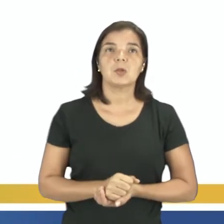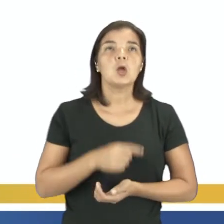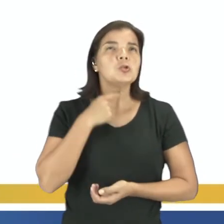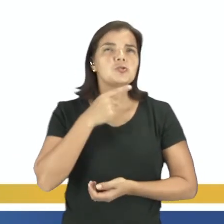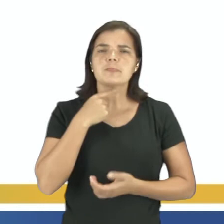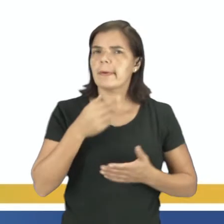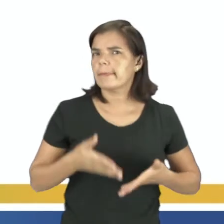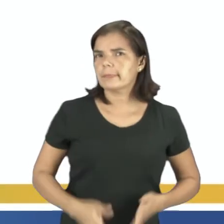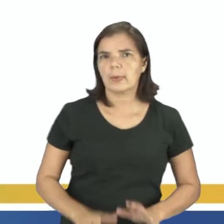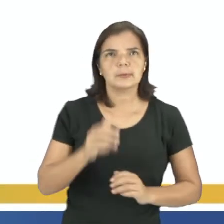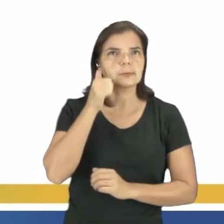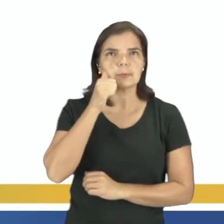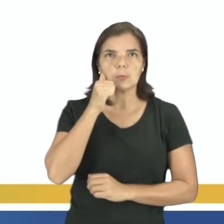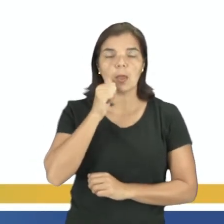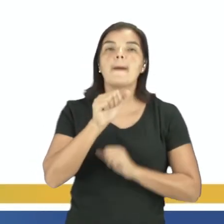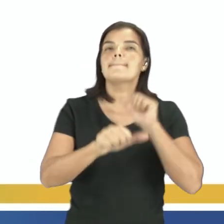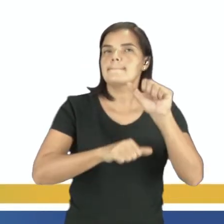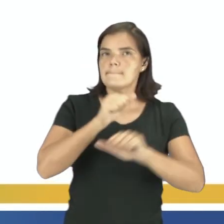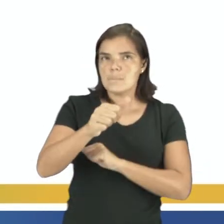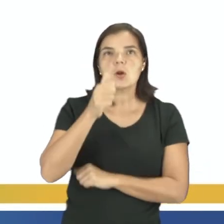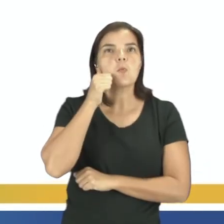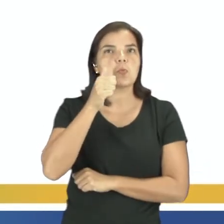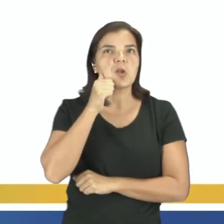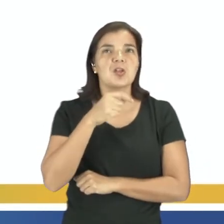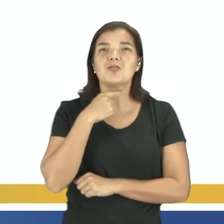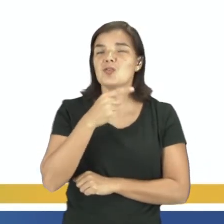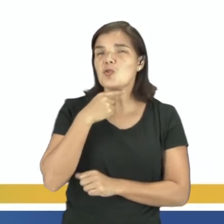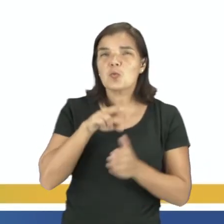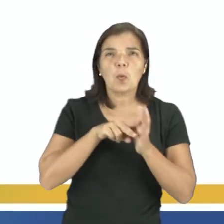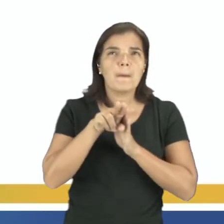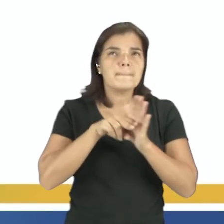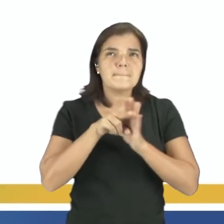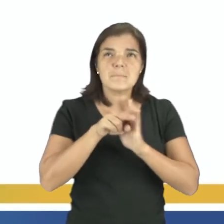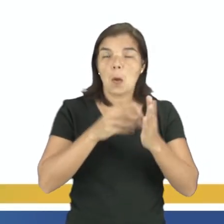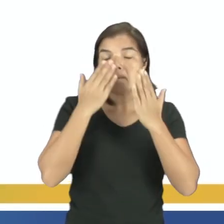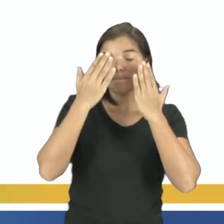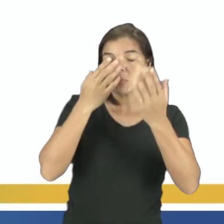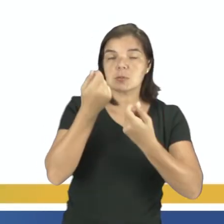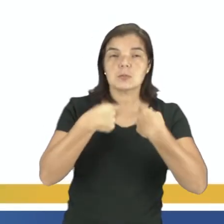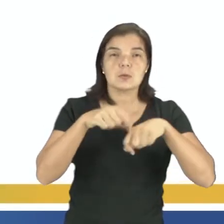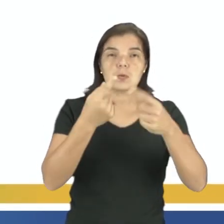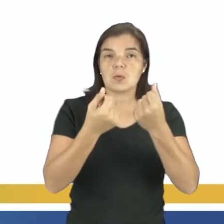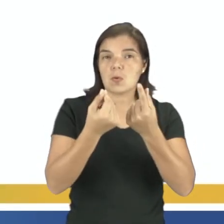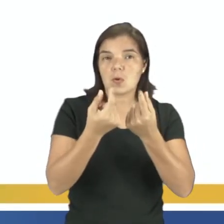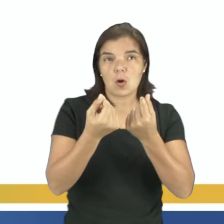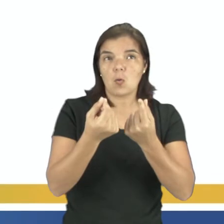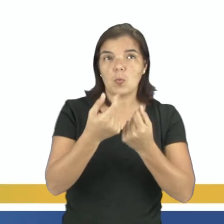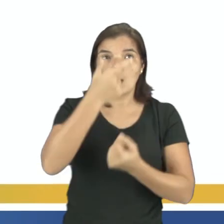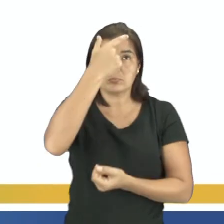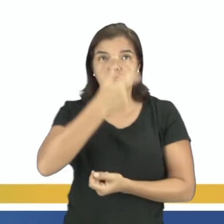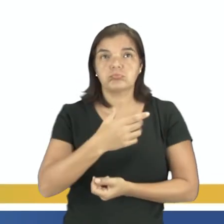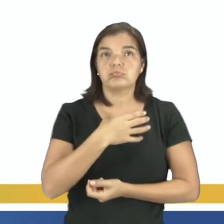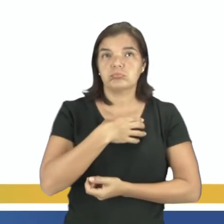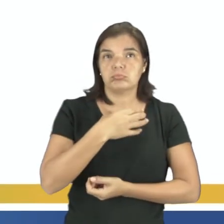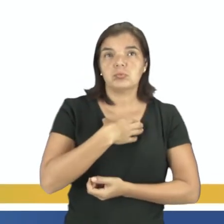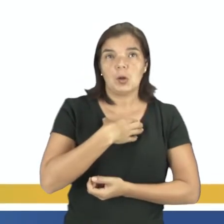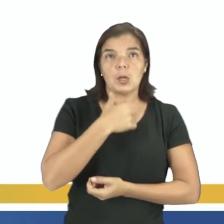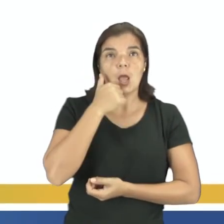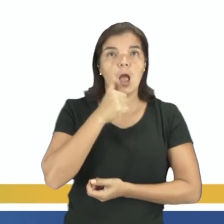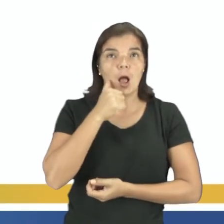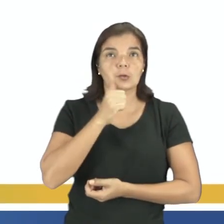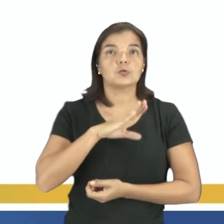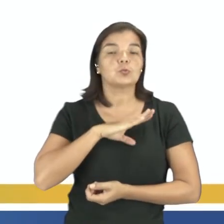Ninguém nasce mulher, torna-se mulher. Nenhum destino biológico, psíquico, econômico define a forma que a fêmea